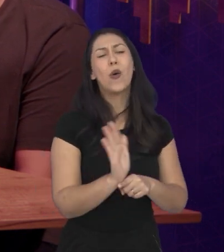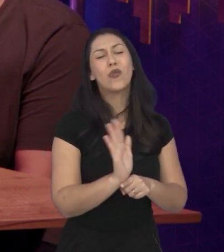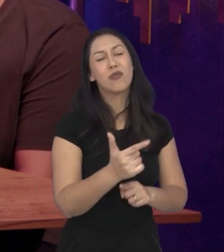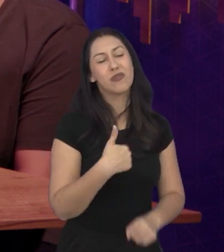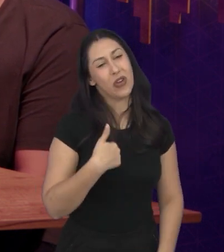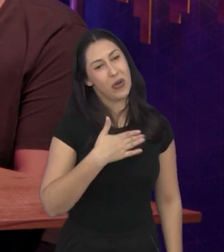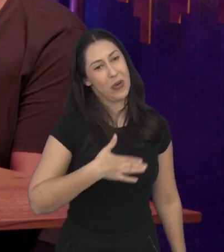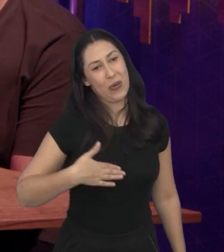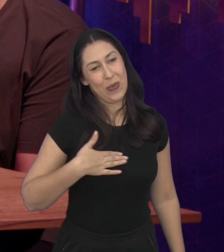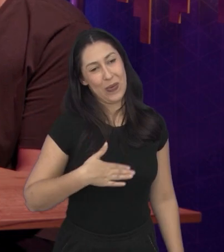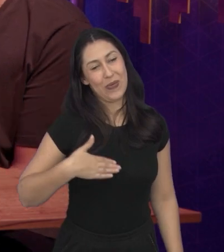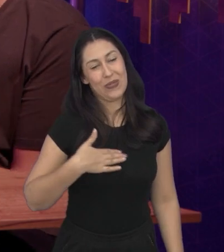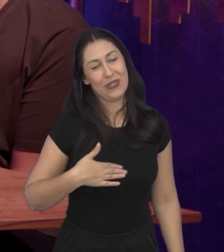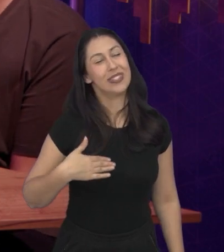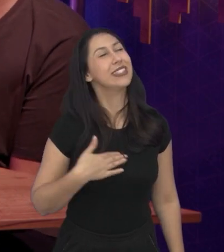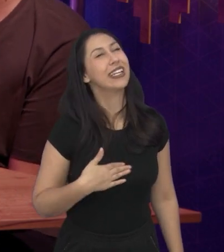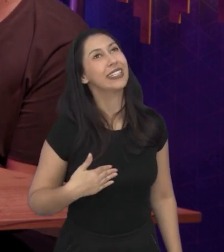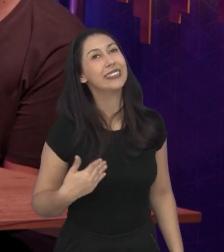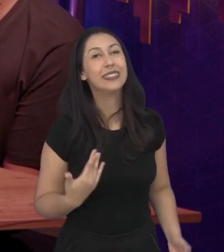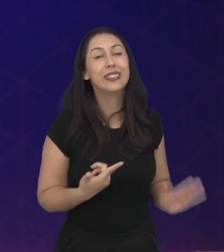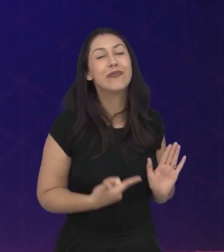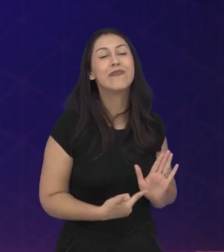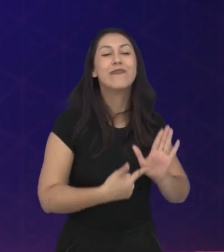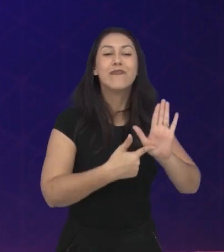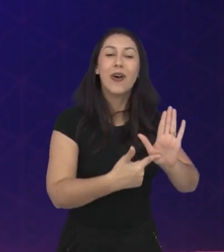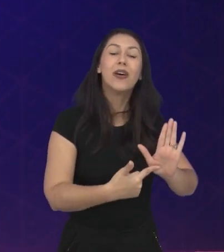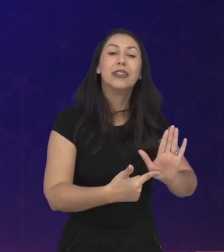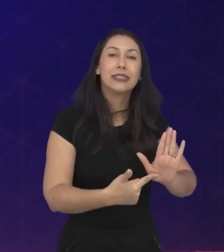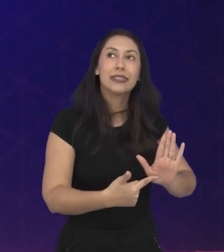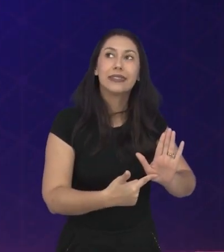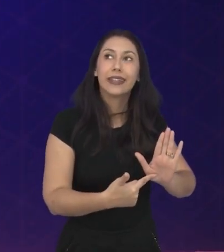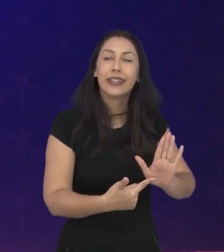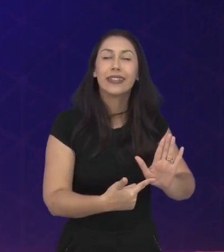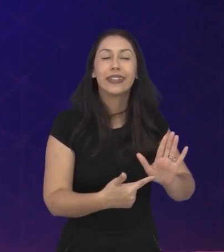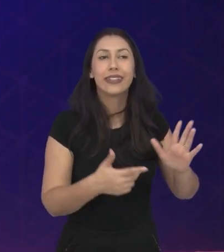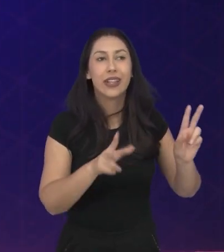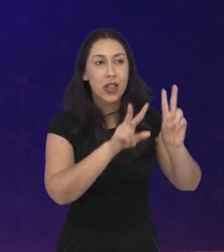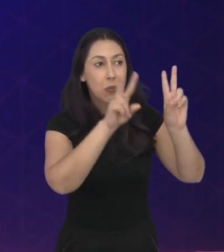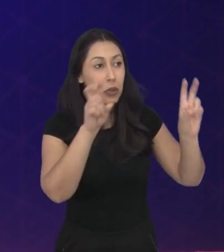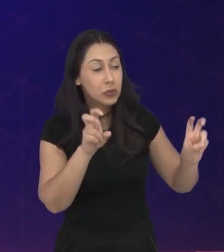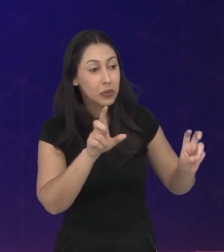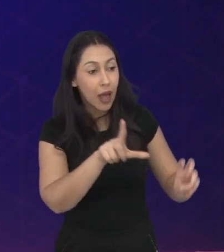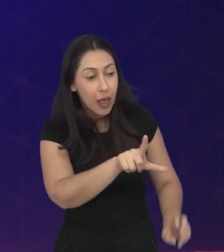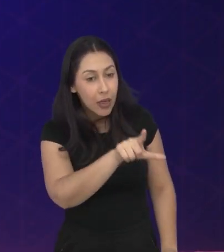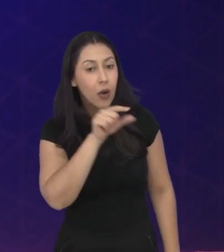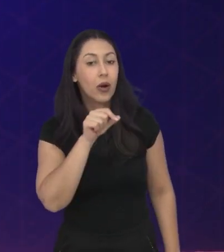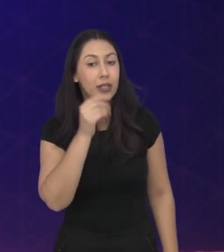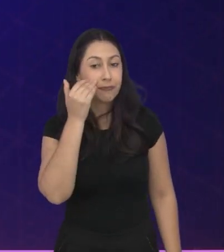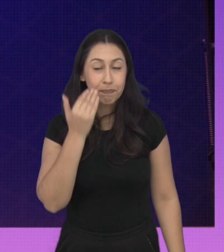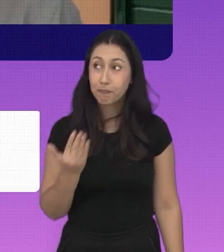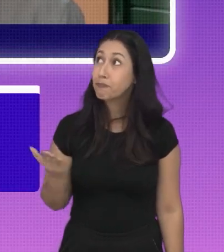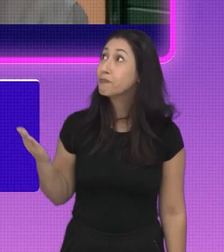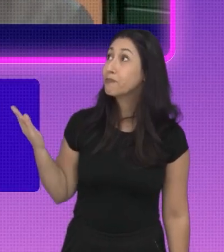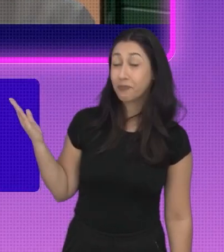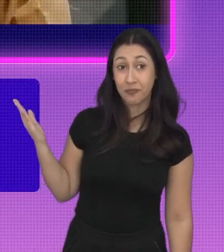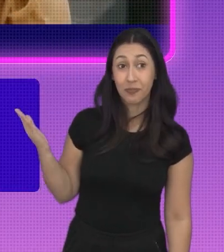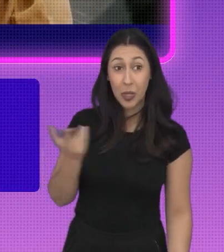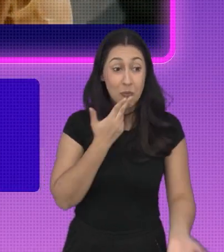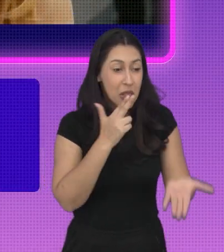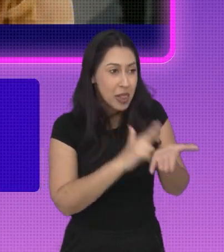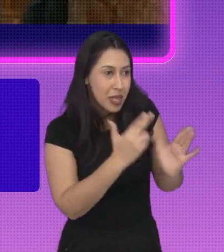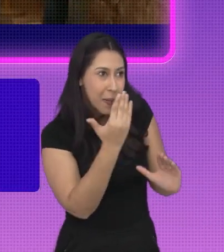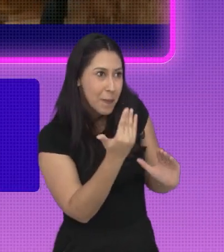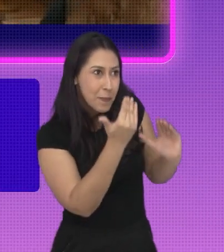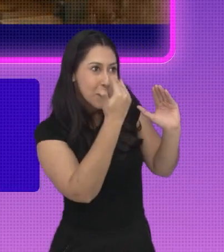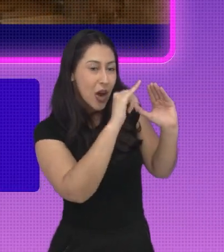filme que eu gostei bastante e que eu acho que mostra um pouquinho dessa questão da escolha, que é o Cartas para